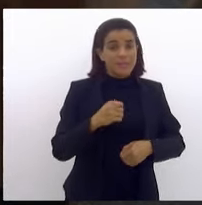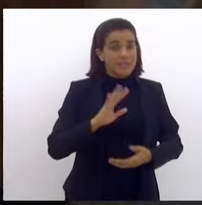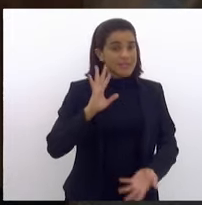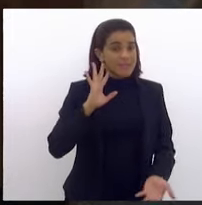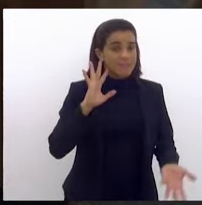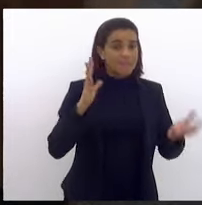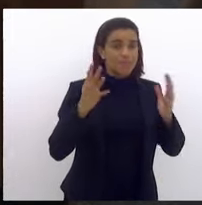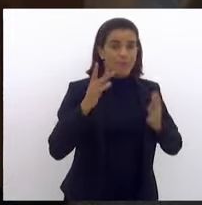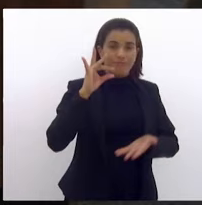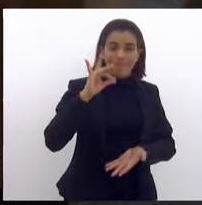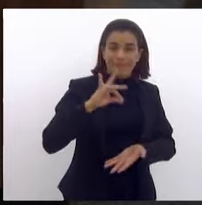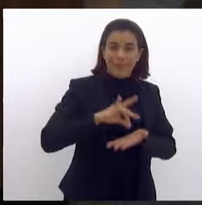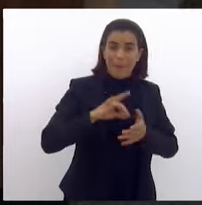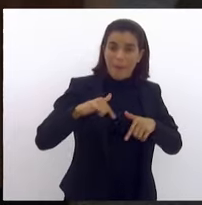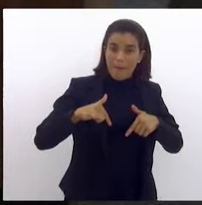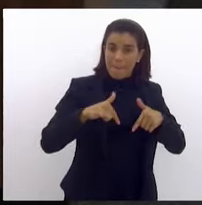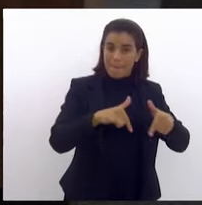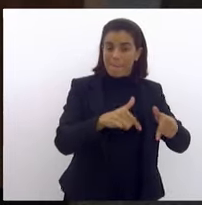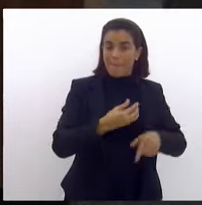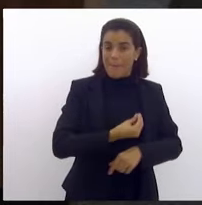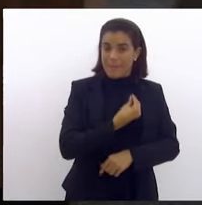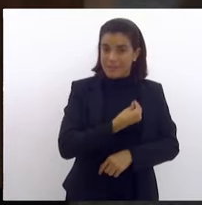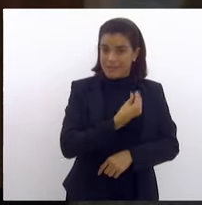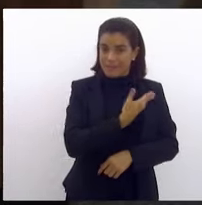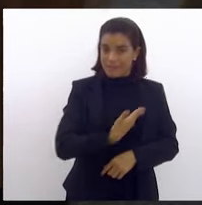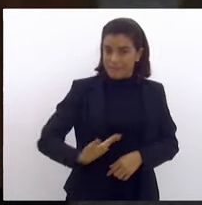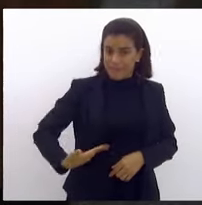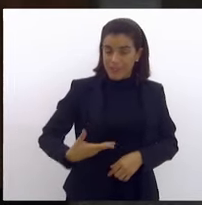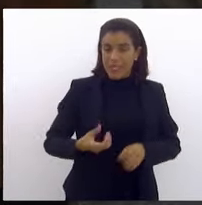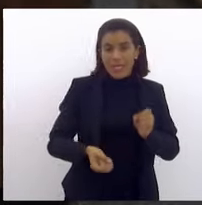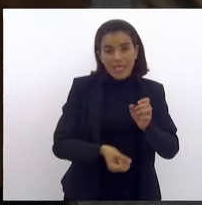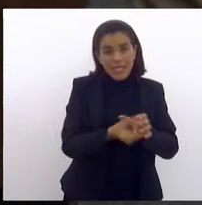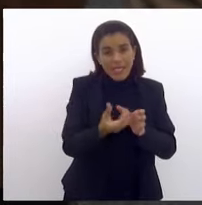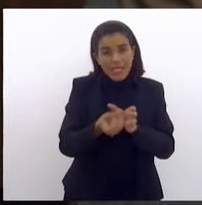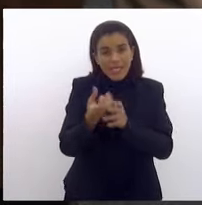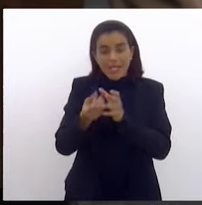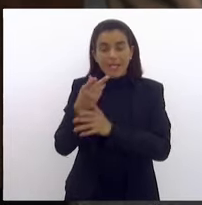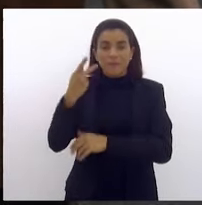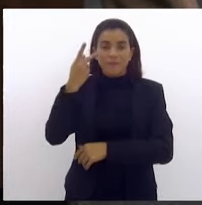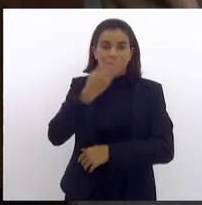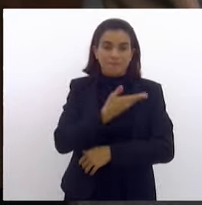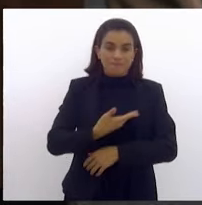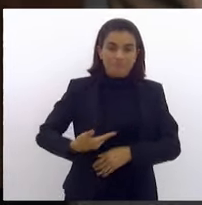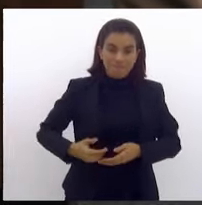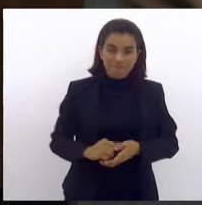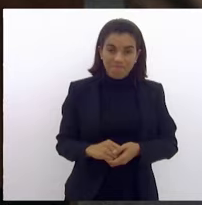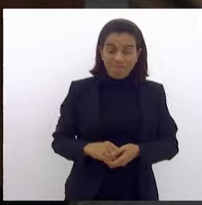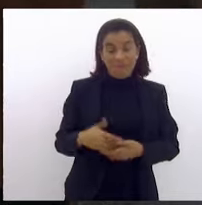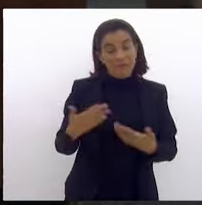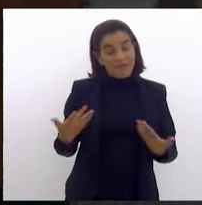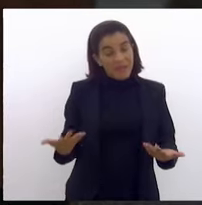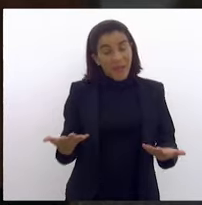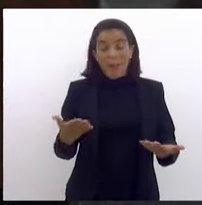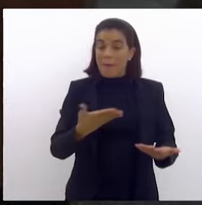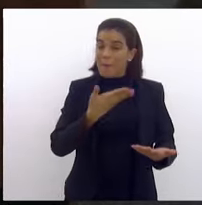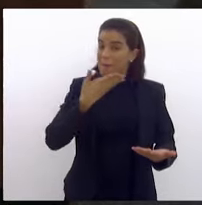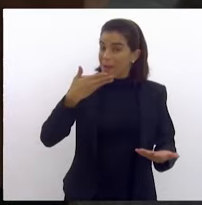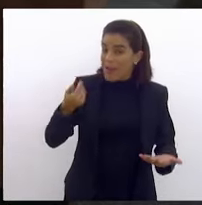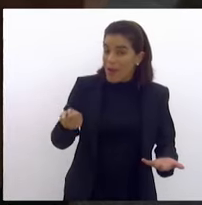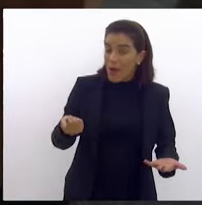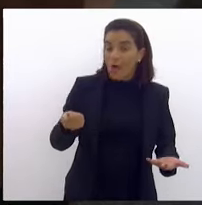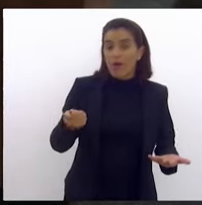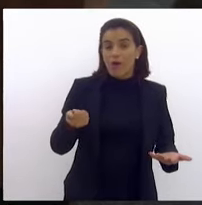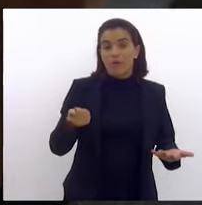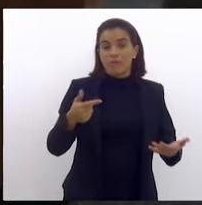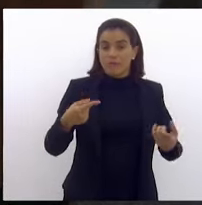isso, participando do governo e implementando essas políticas públicas. Certamente é muito melhor